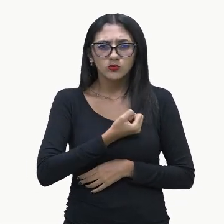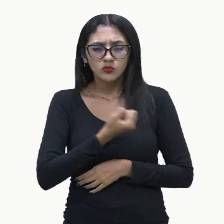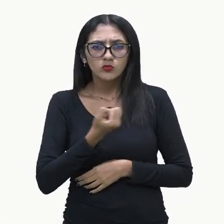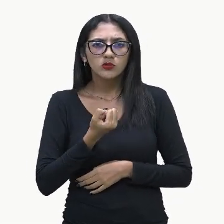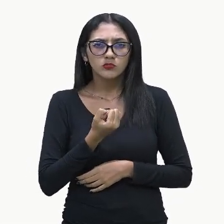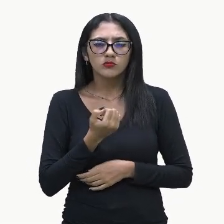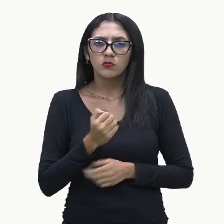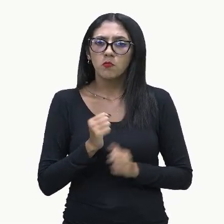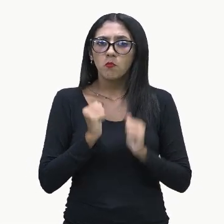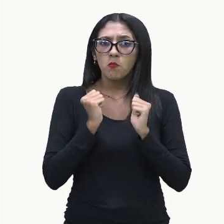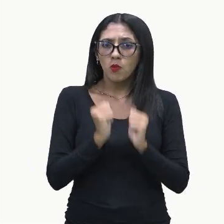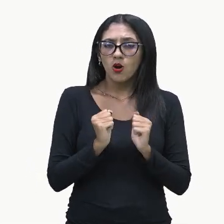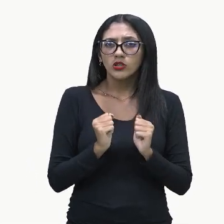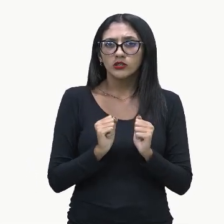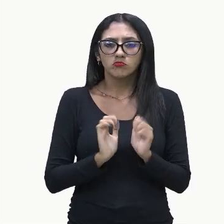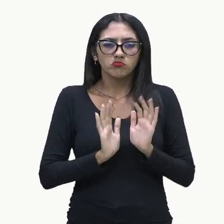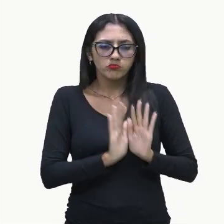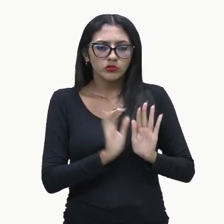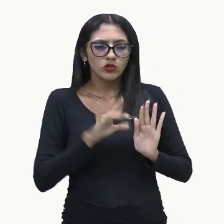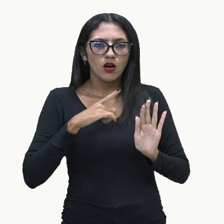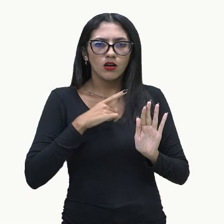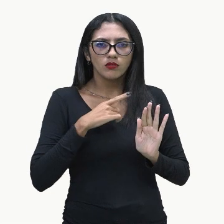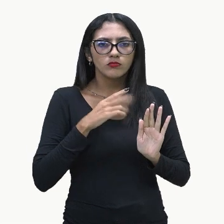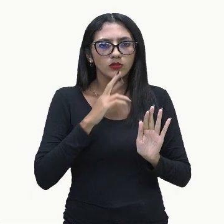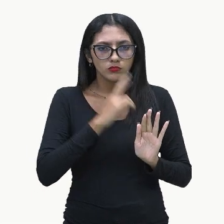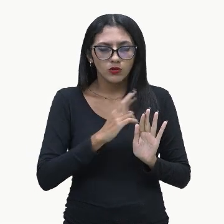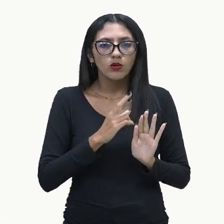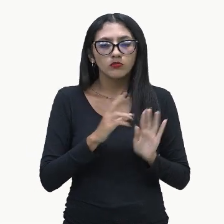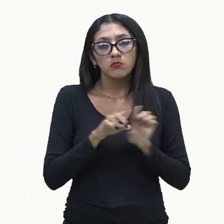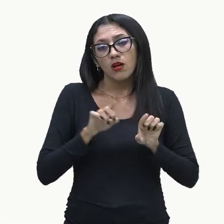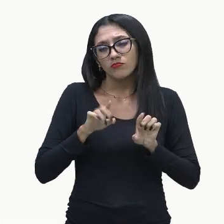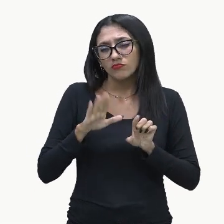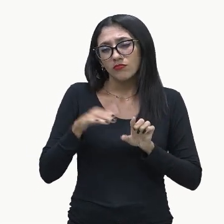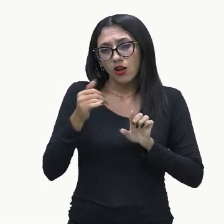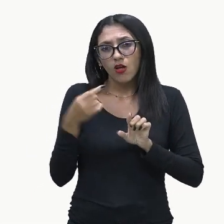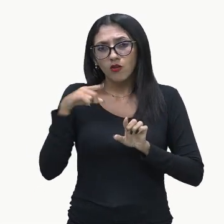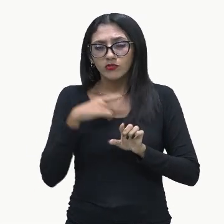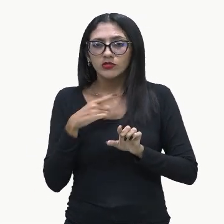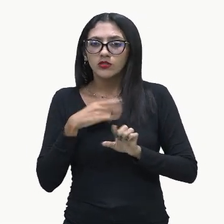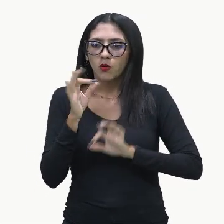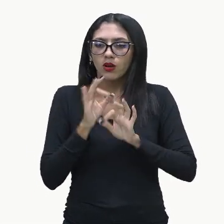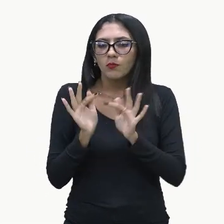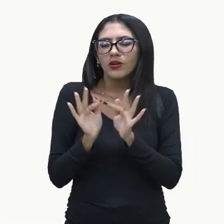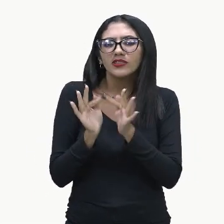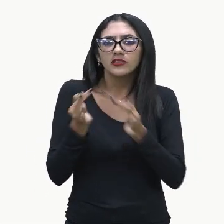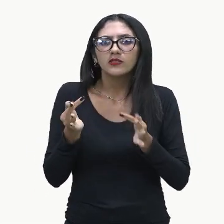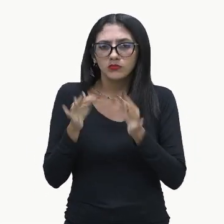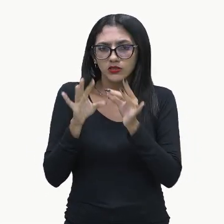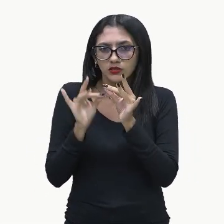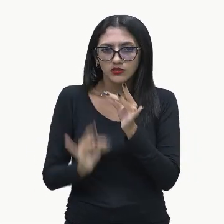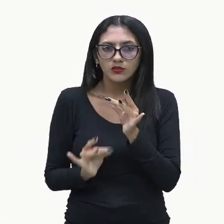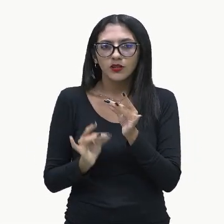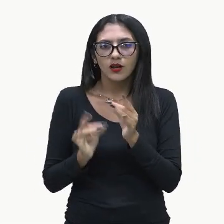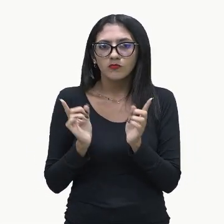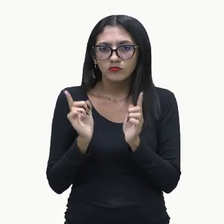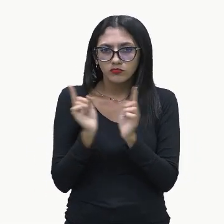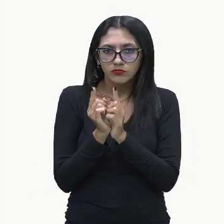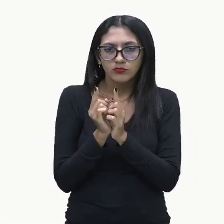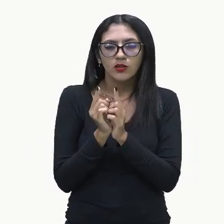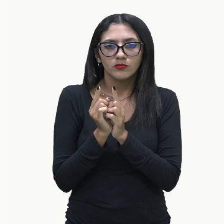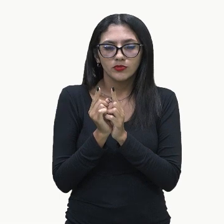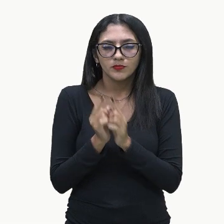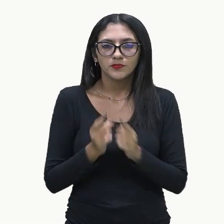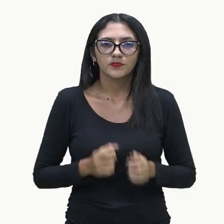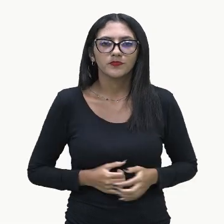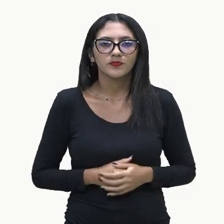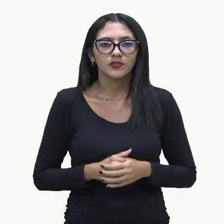assim, é mais indicado simplificação, tá bom? Como? A gente vai fazer uma fatoração ali